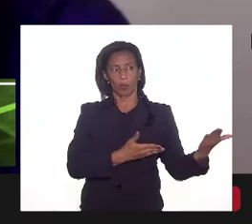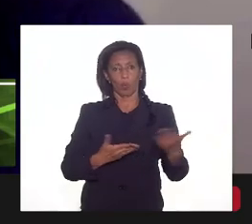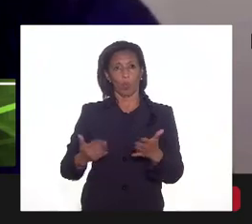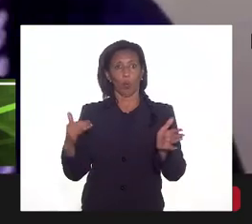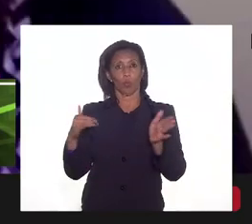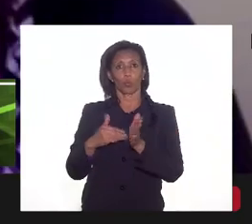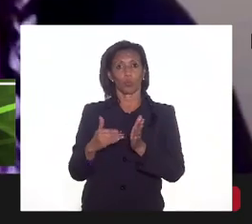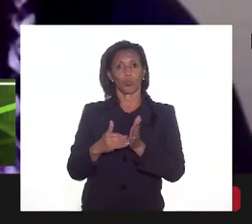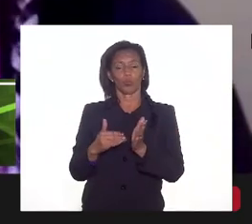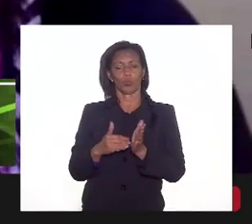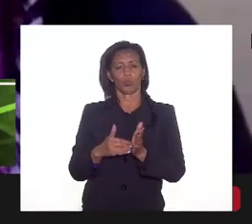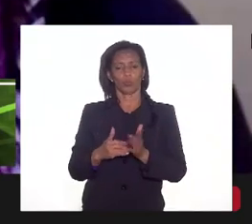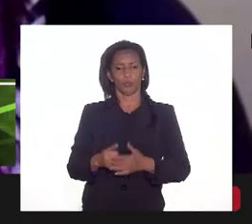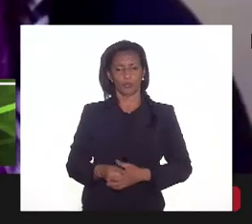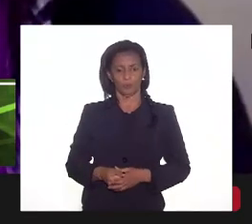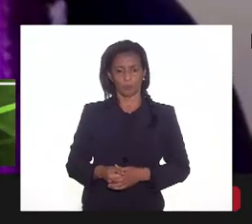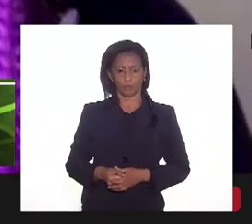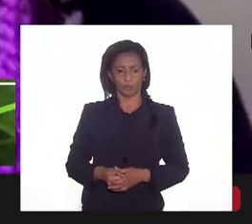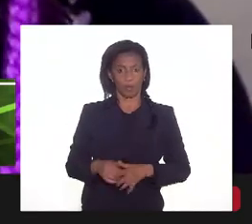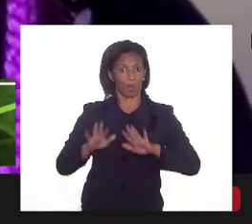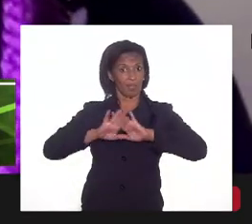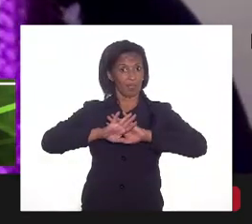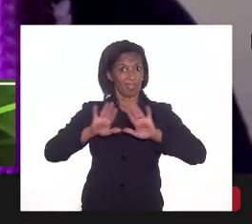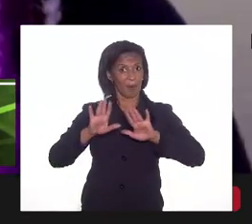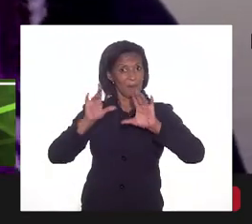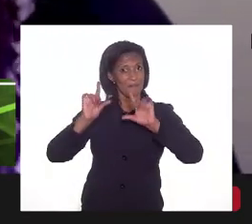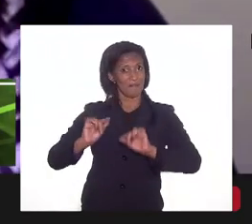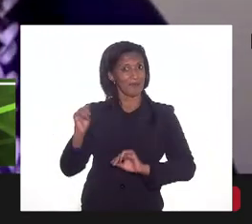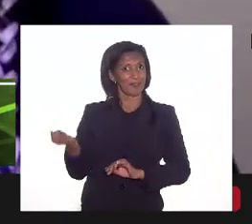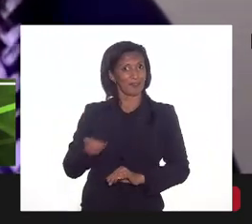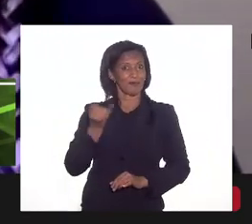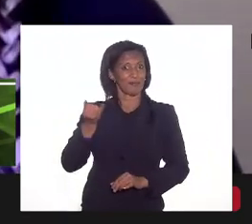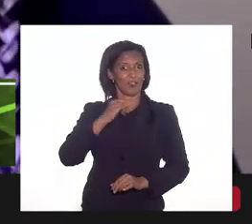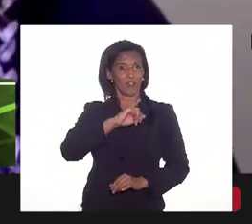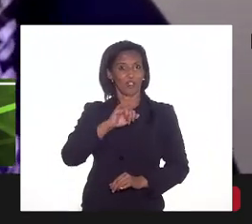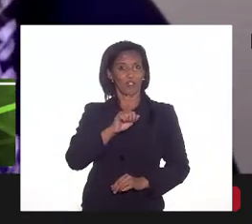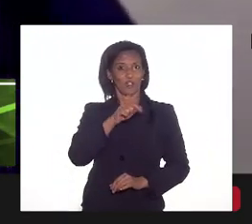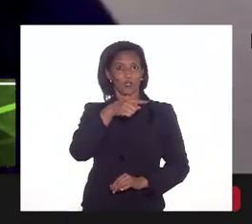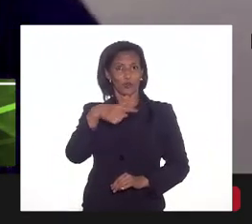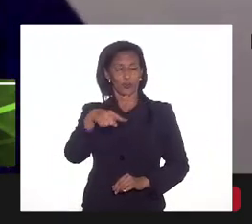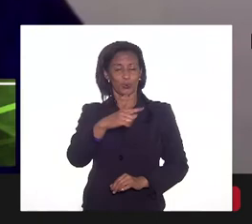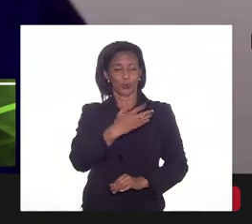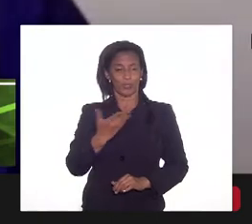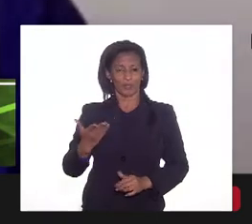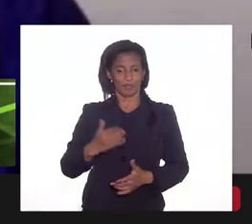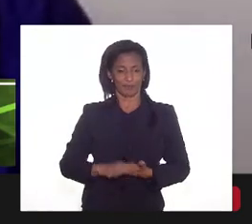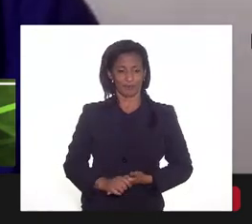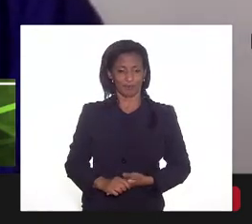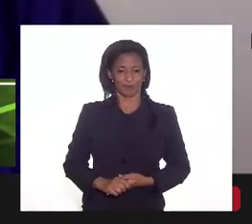último convidado, o último, porém não menos importante, João Guerreiro, aí